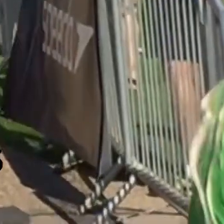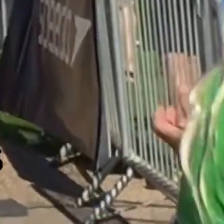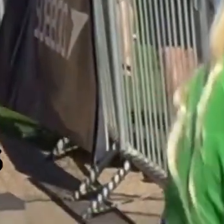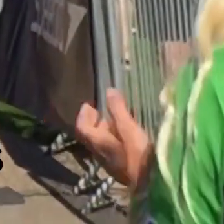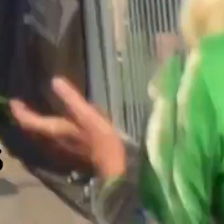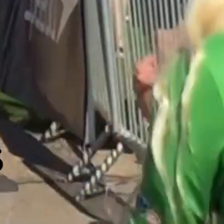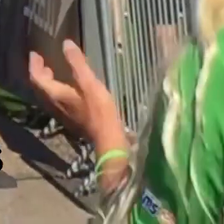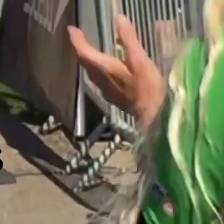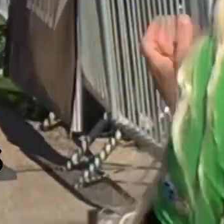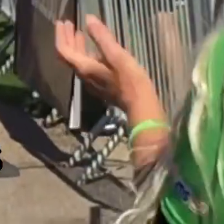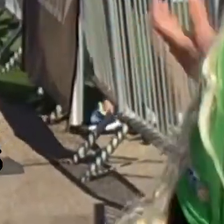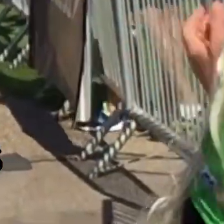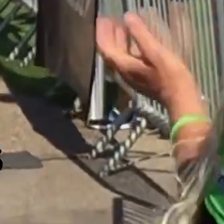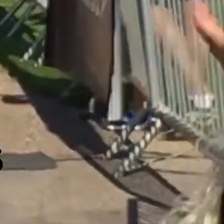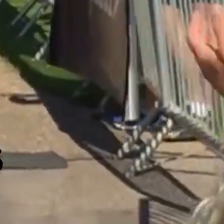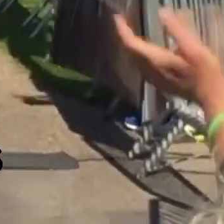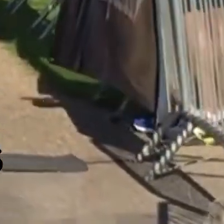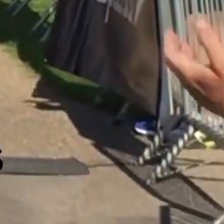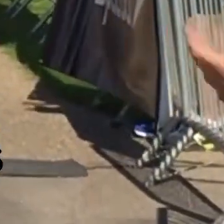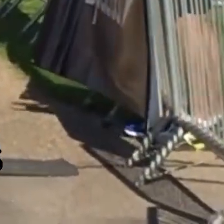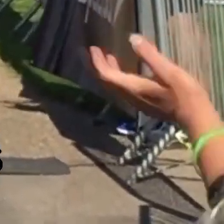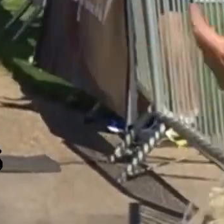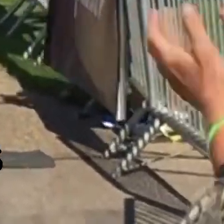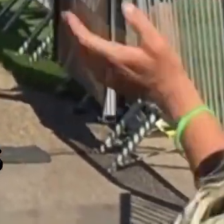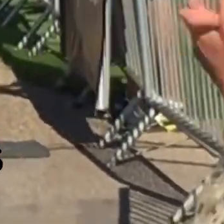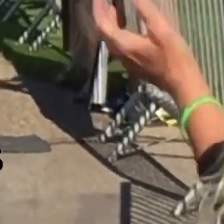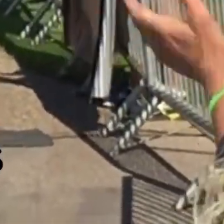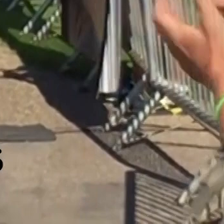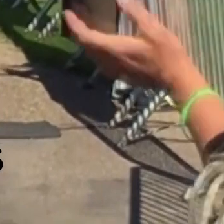He has faith, he has run, and he